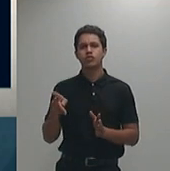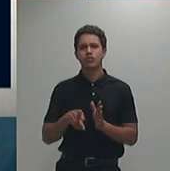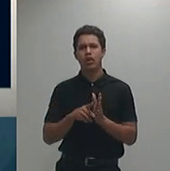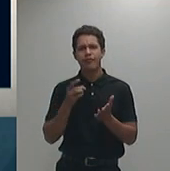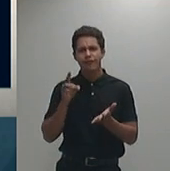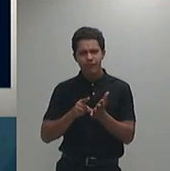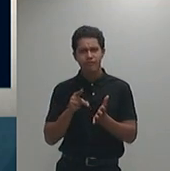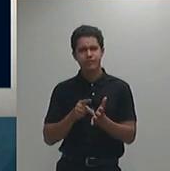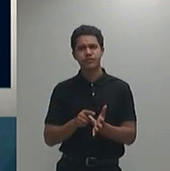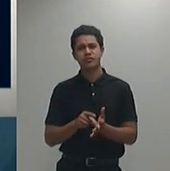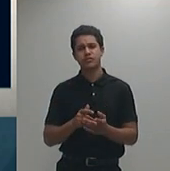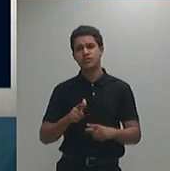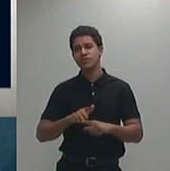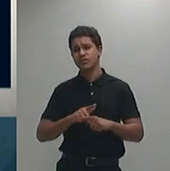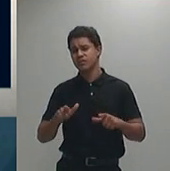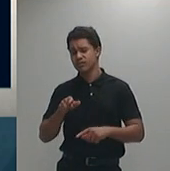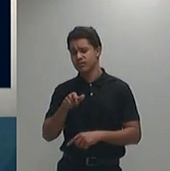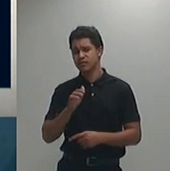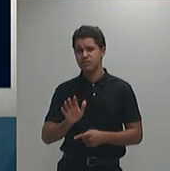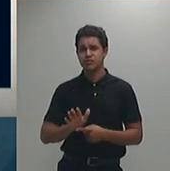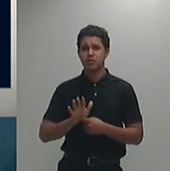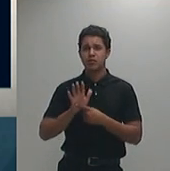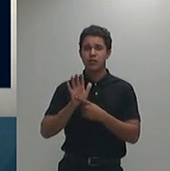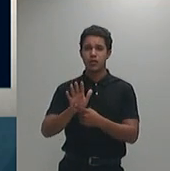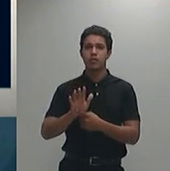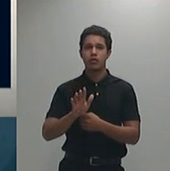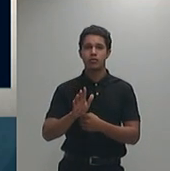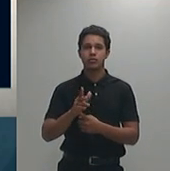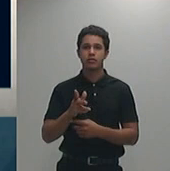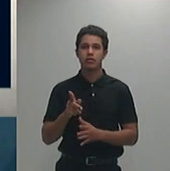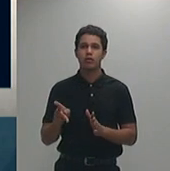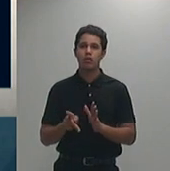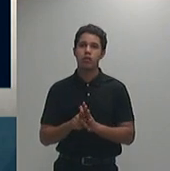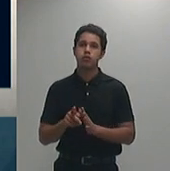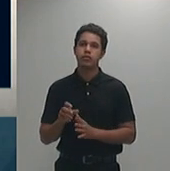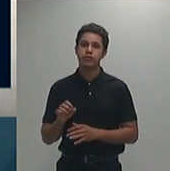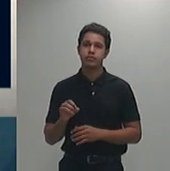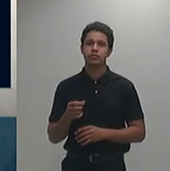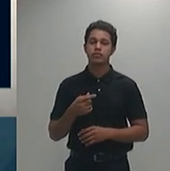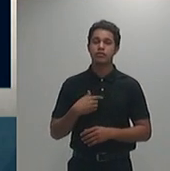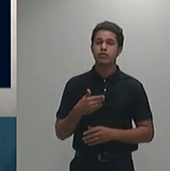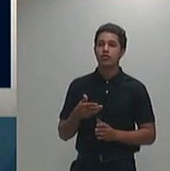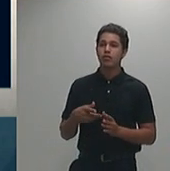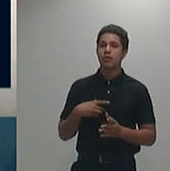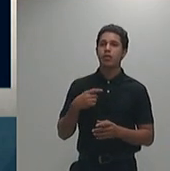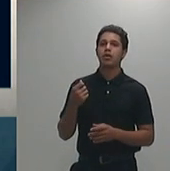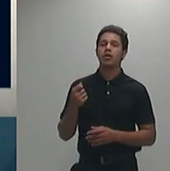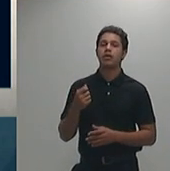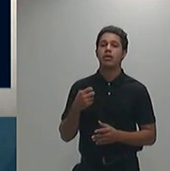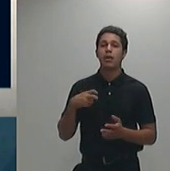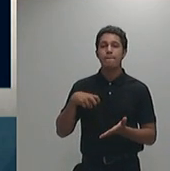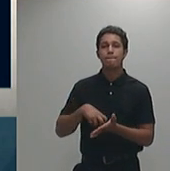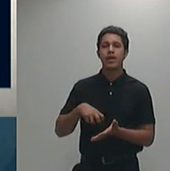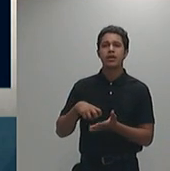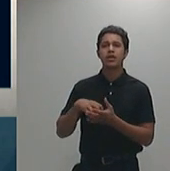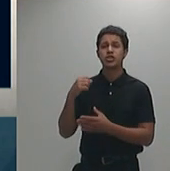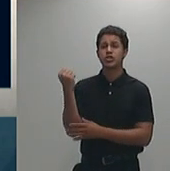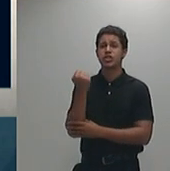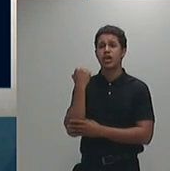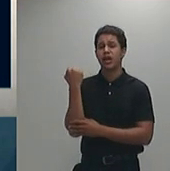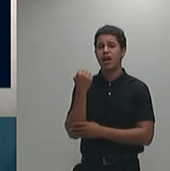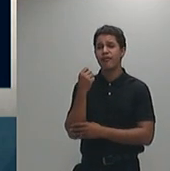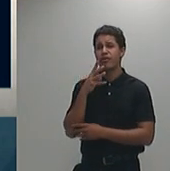sem que ele poste do polo passivo sou pena de grave ofensa ao devido processo